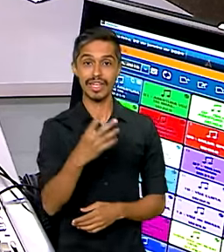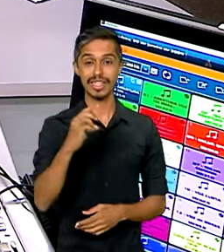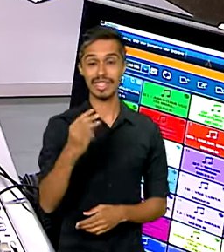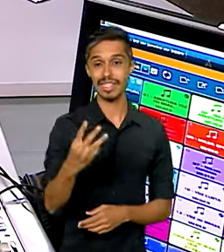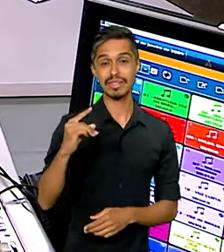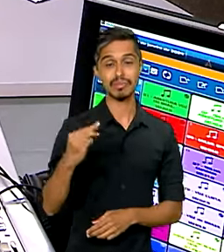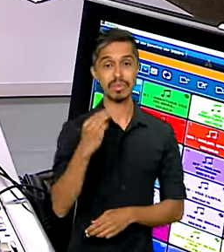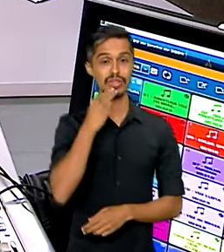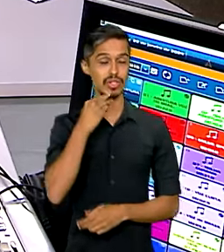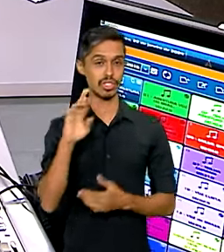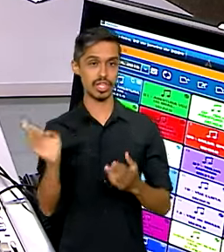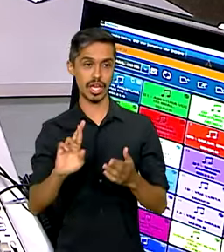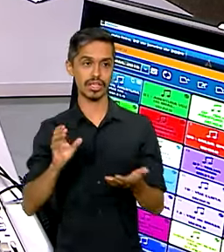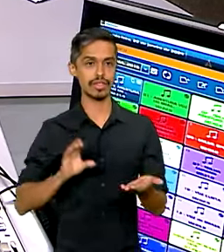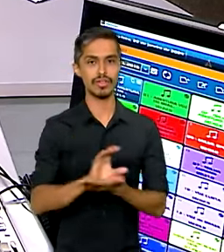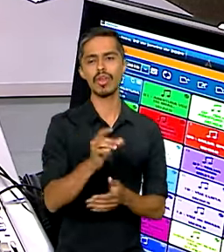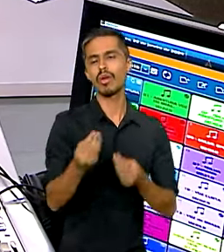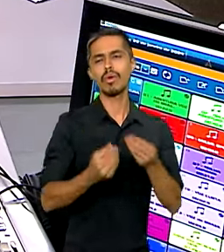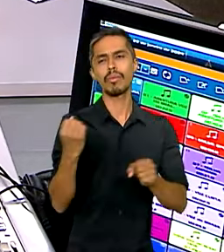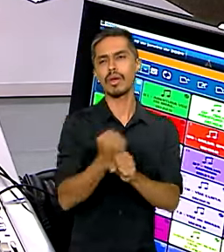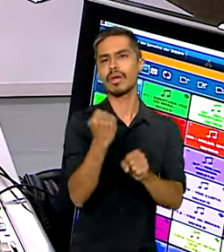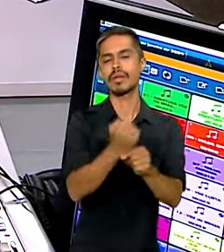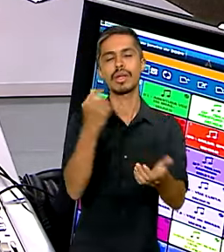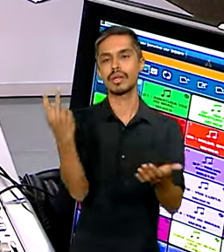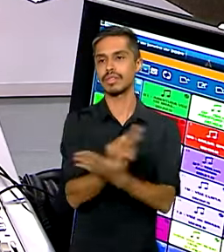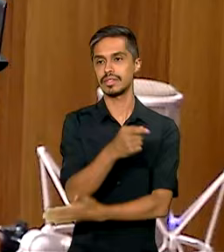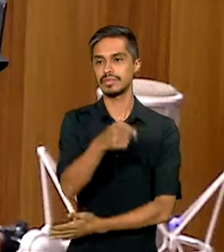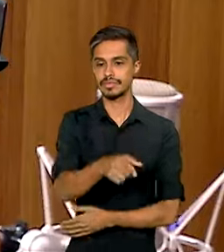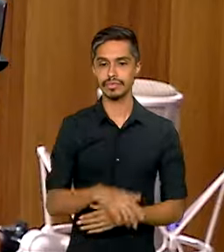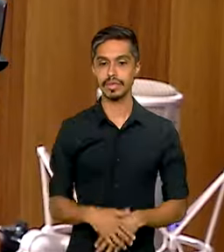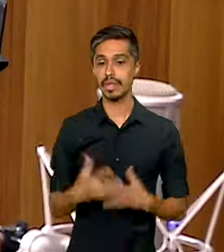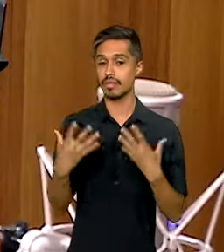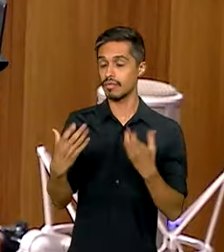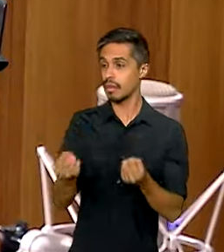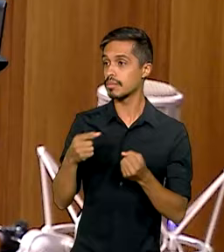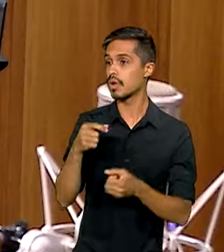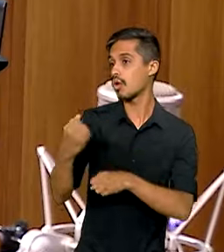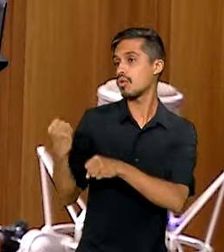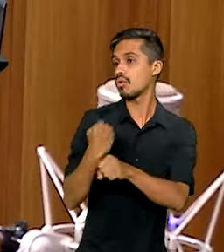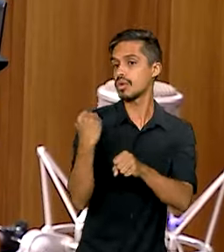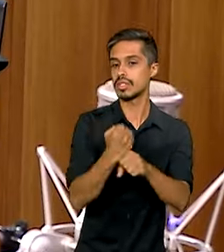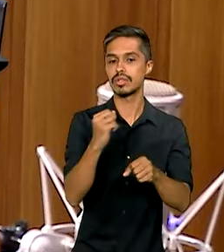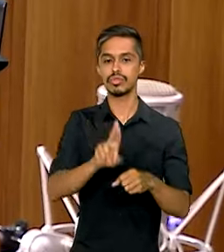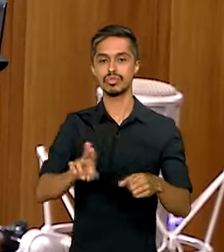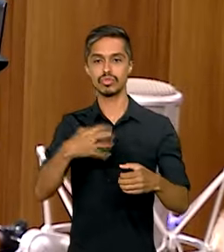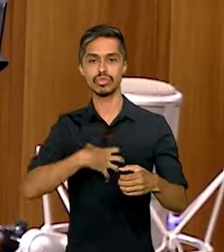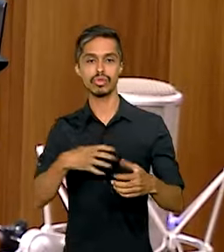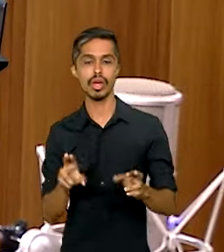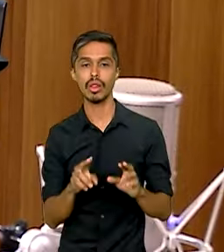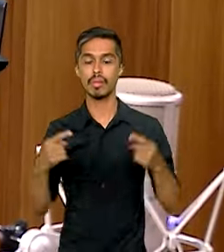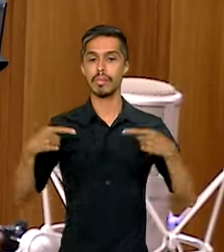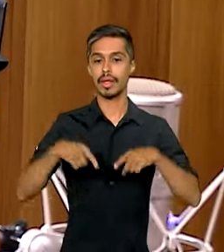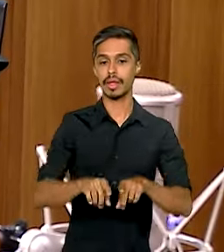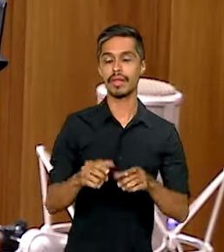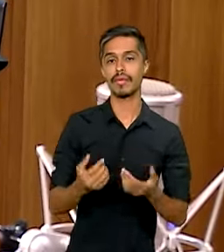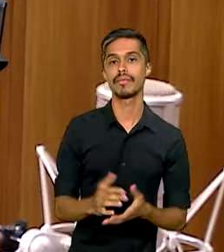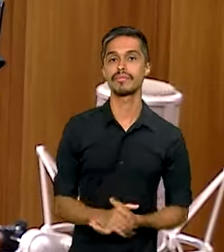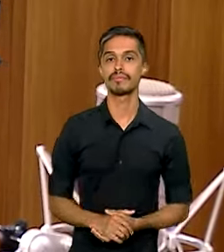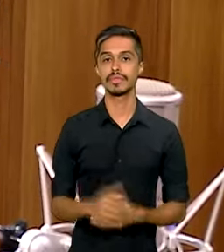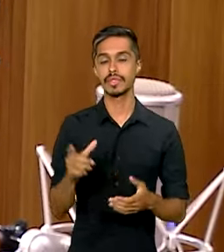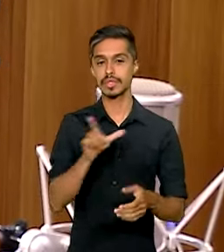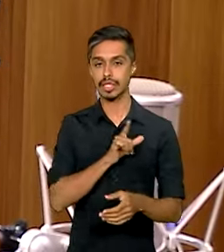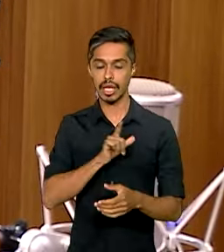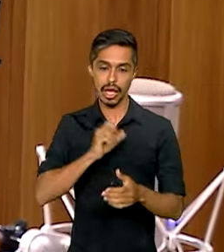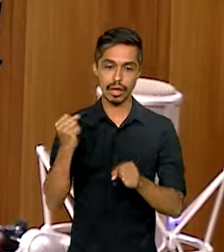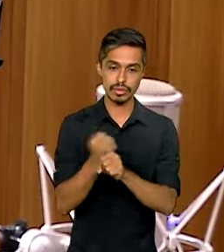para que o museu seja efetivamente construído? Bom, nós vamos construir o museu num processo participativo. Então, para a